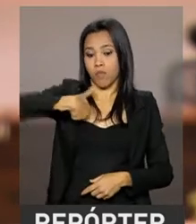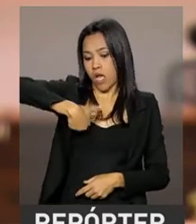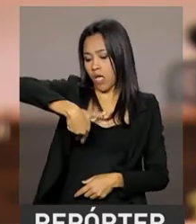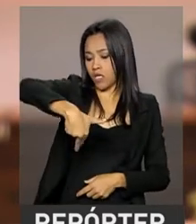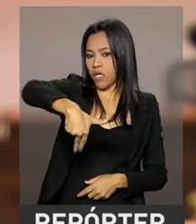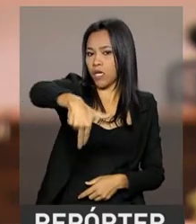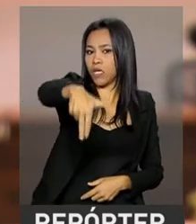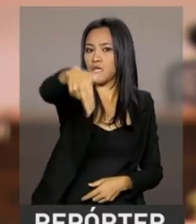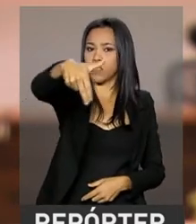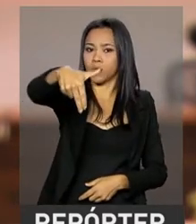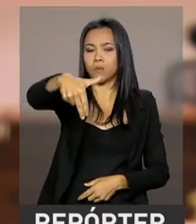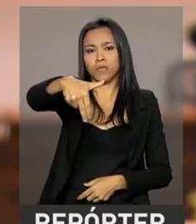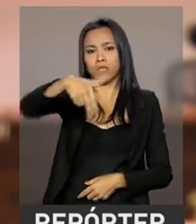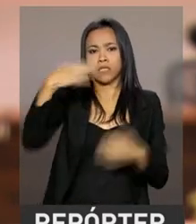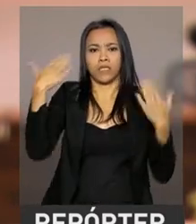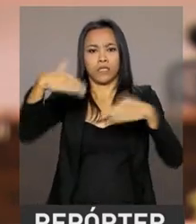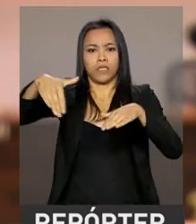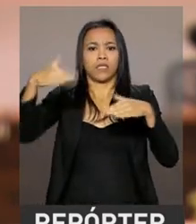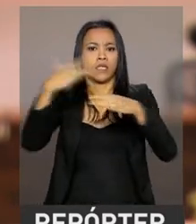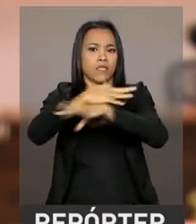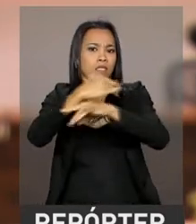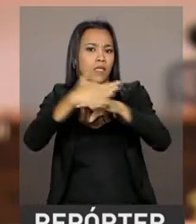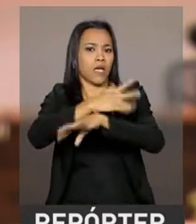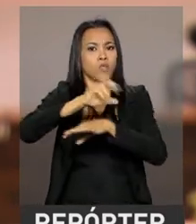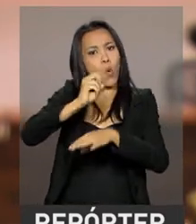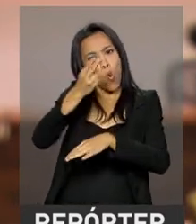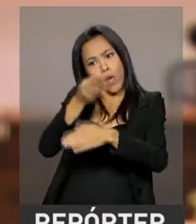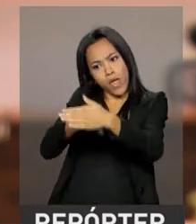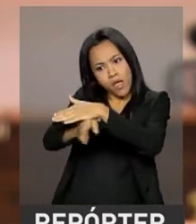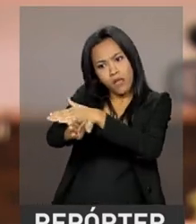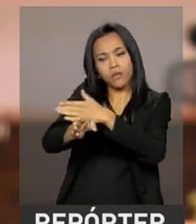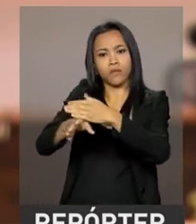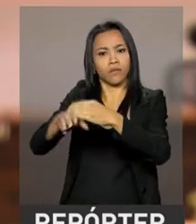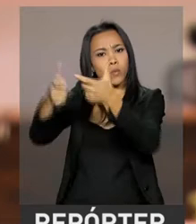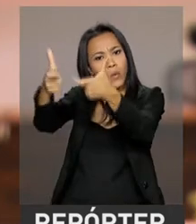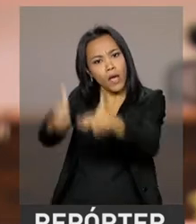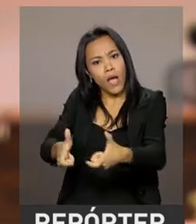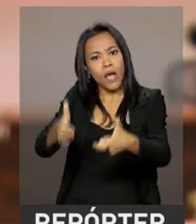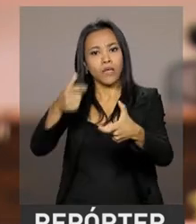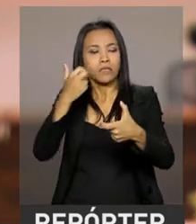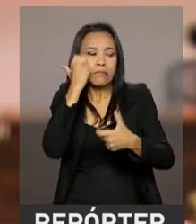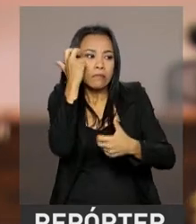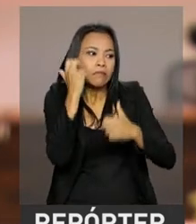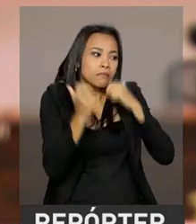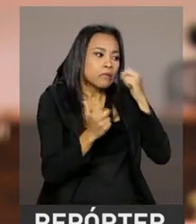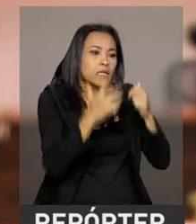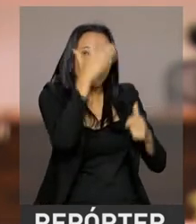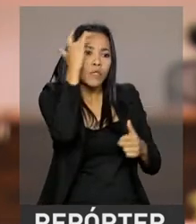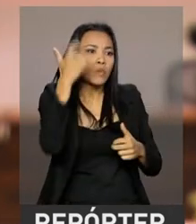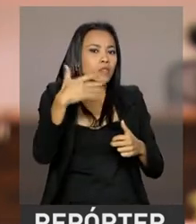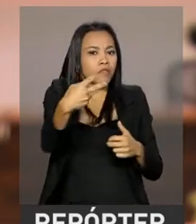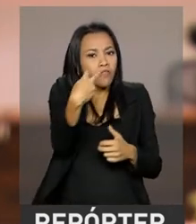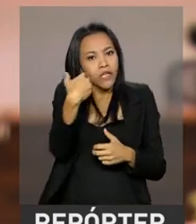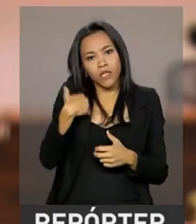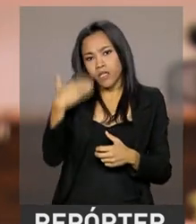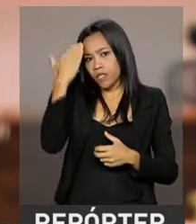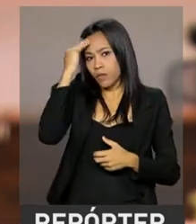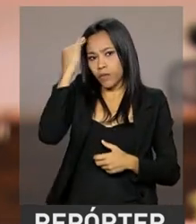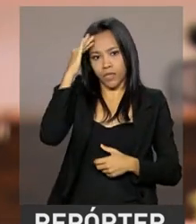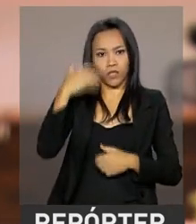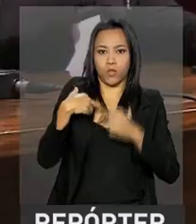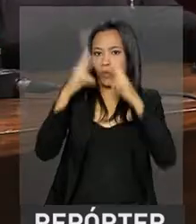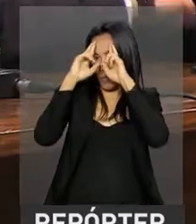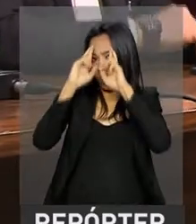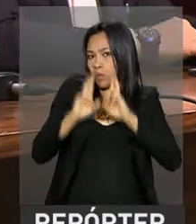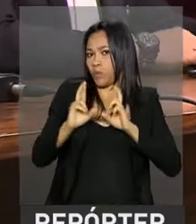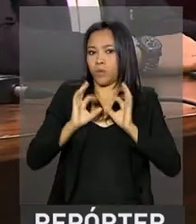ou a gente adentra um local, é sempre um constrangimento a gente ter que lidar contra as pessoas que não sabem entender e reconhecer a nossa identidade de